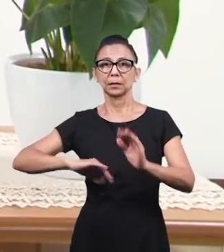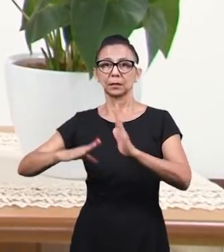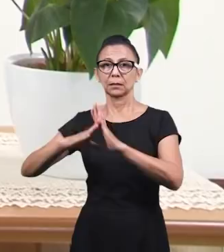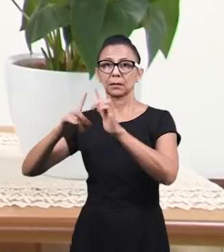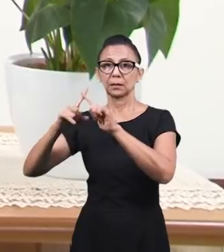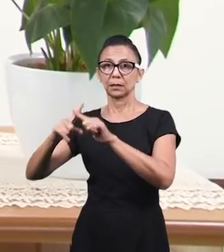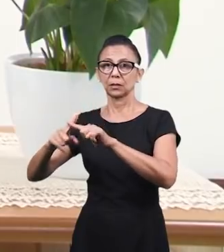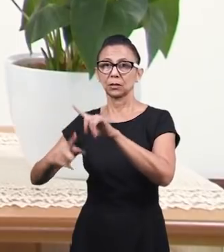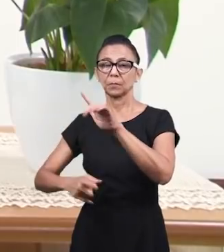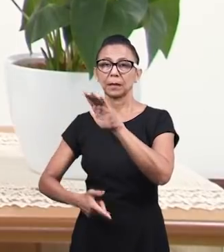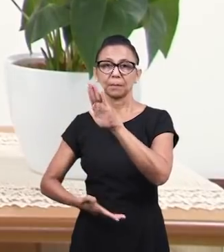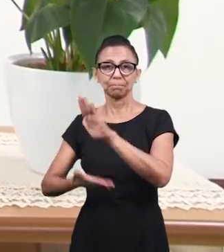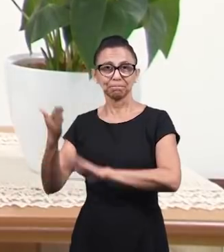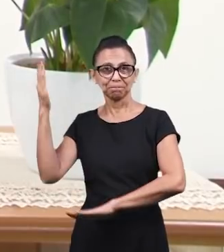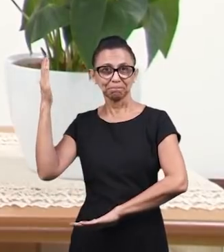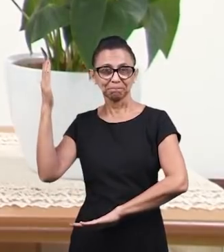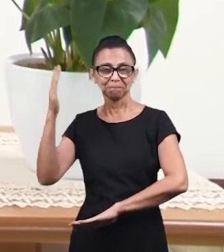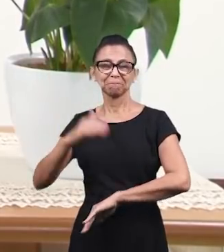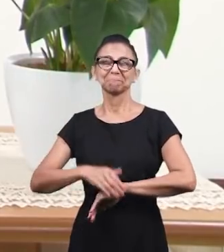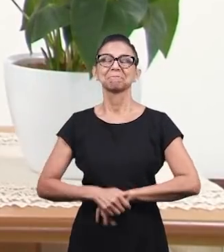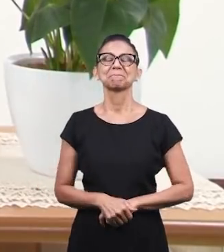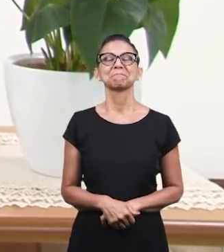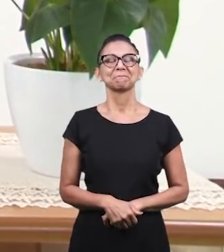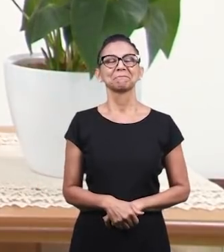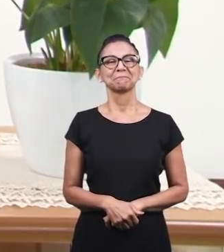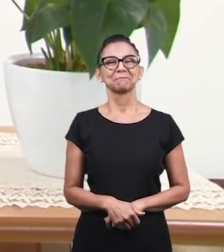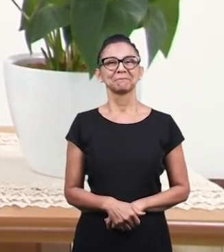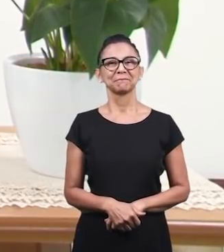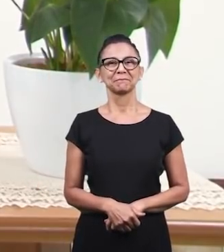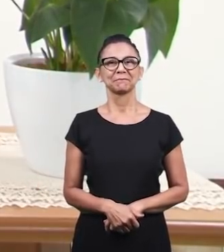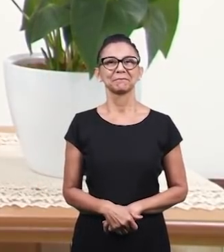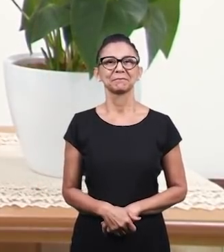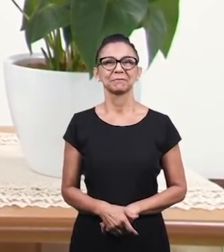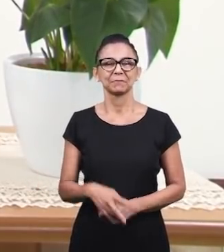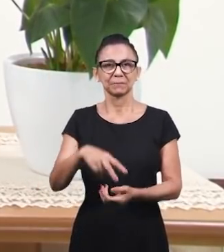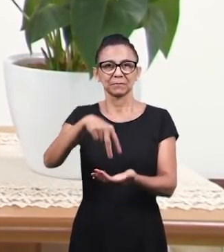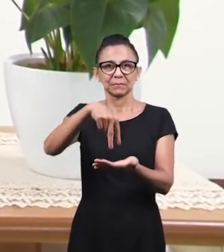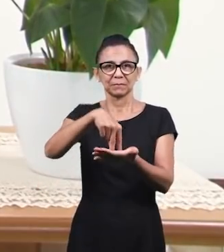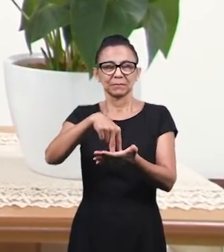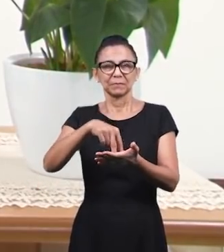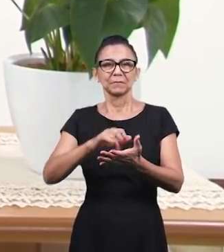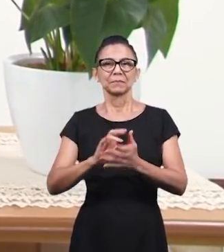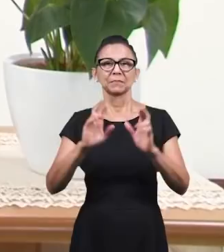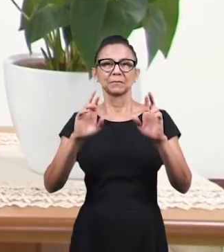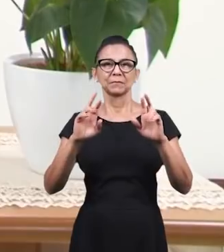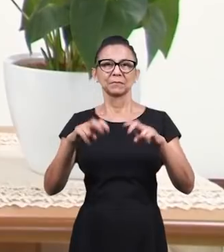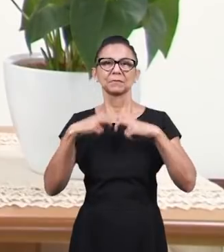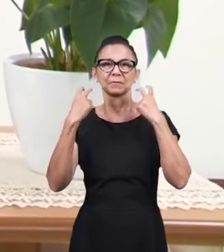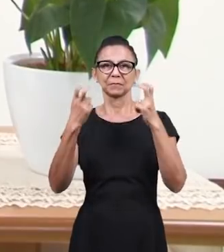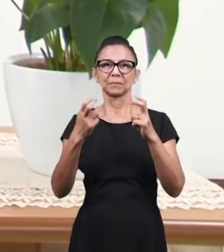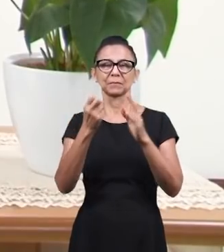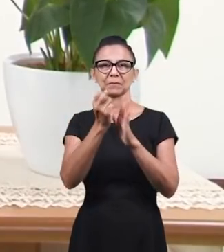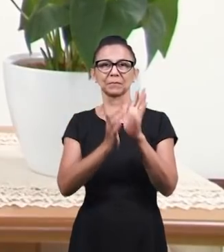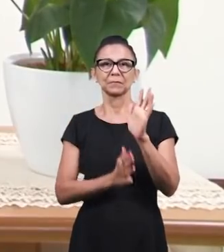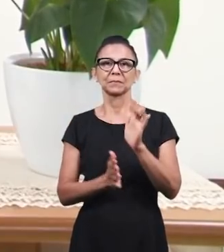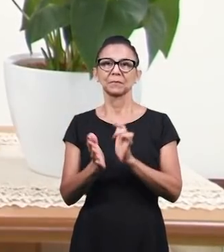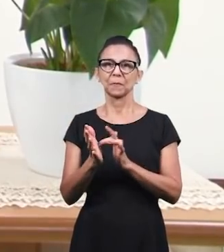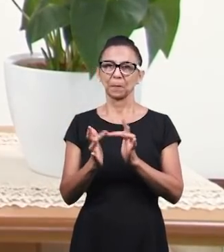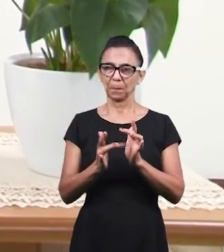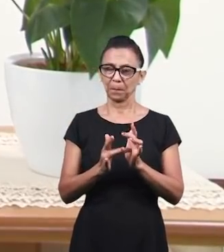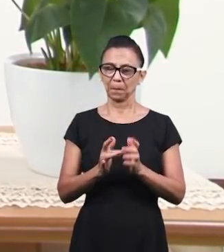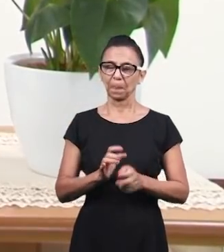a partida. Então, dito isto, meus queridos, vamos estar de pé, vamos iniciar a nossa reunião, vamos clamar pelo sangue de